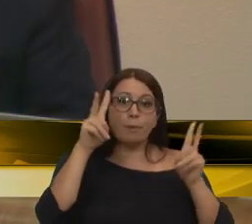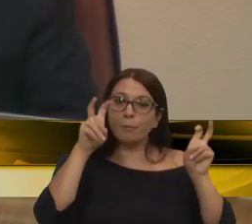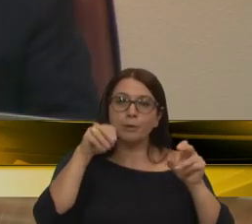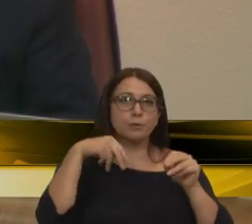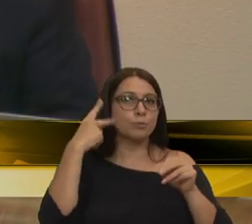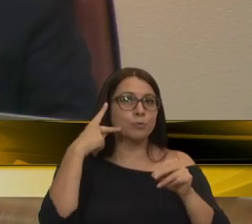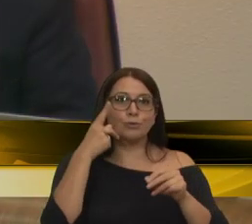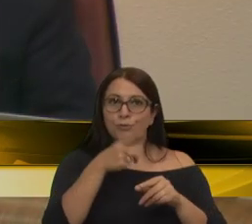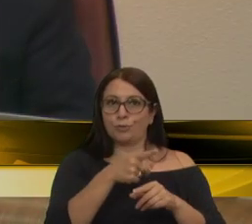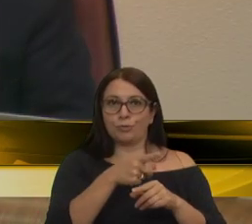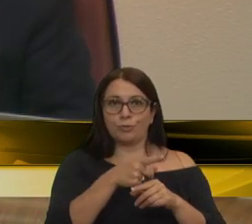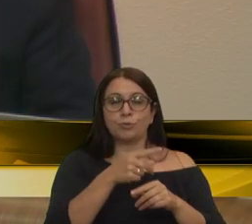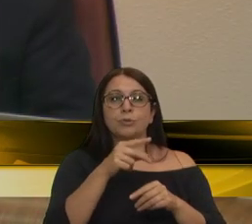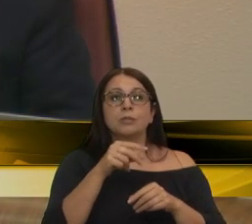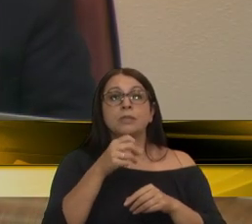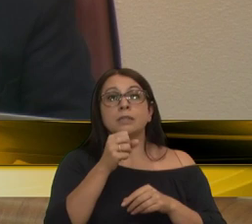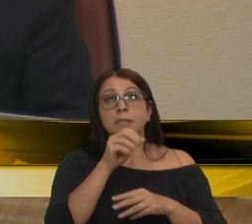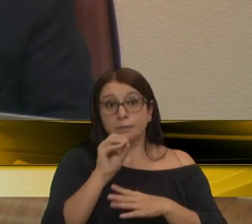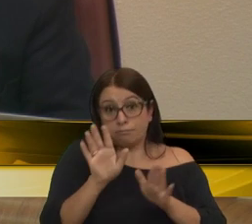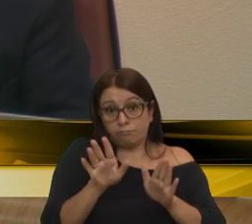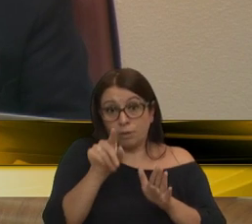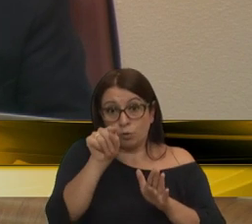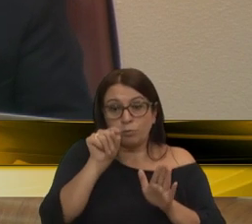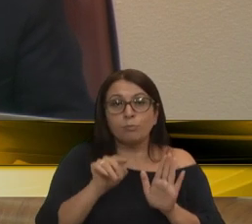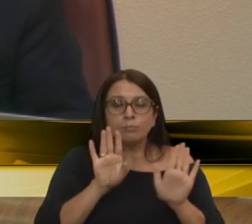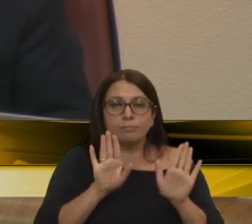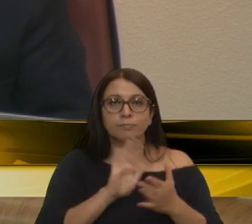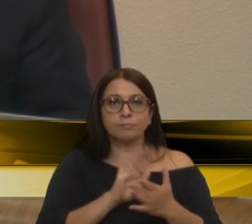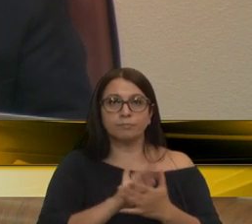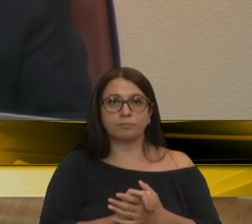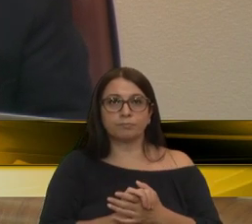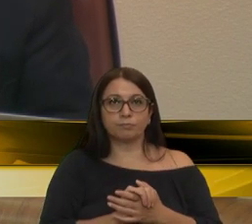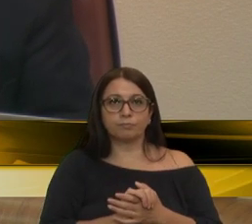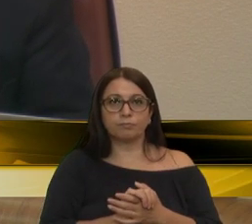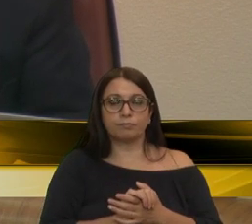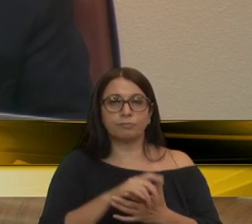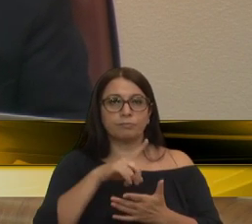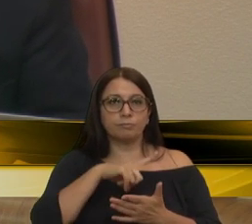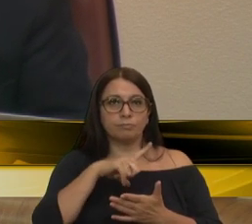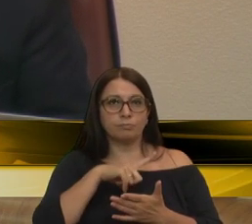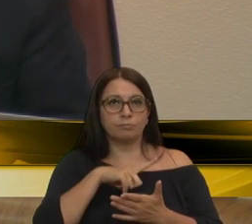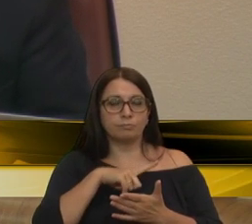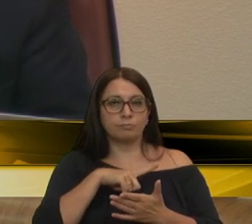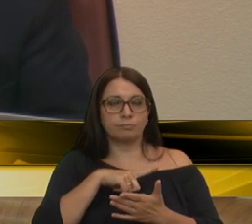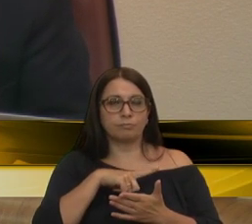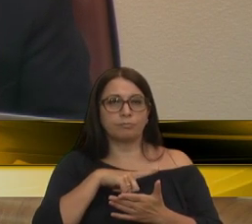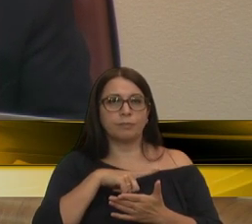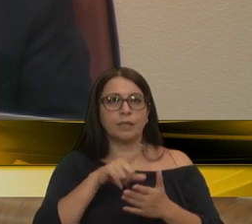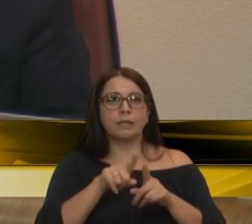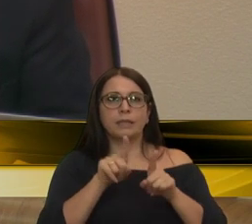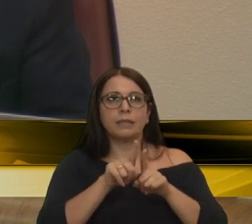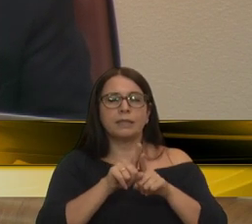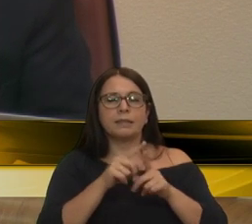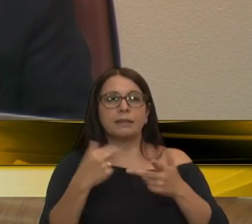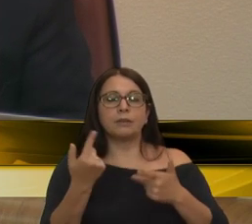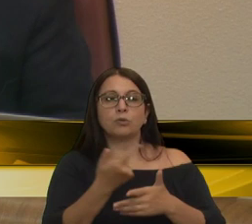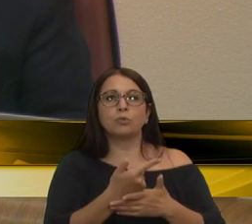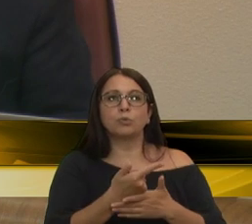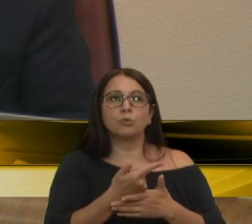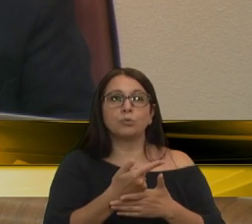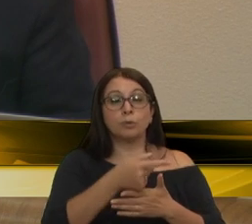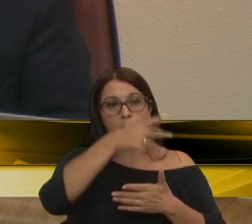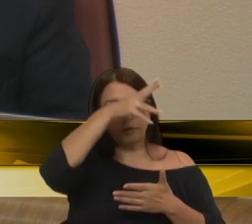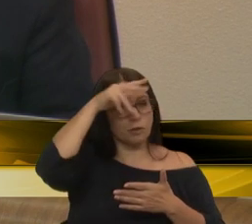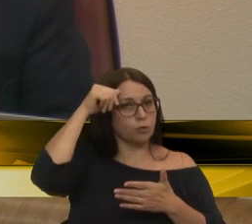São, abre aspas, resistência do ente público que beira as raias